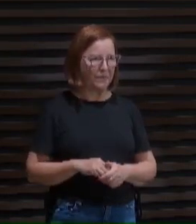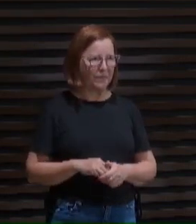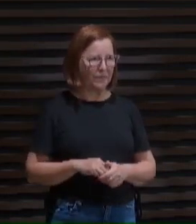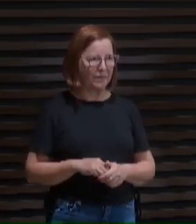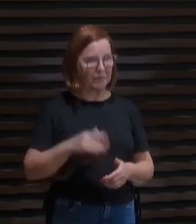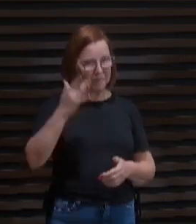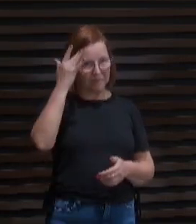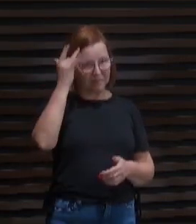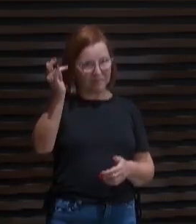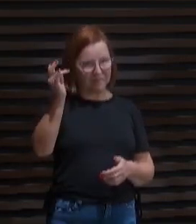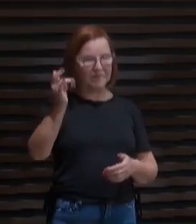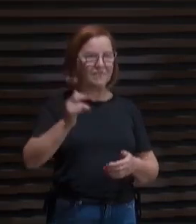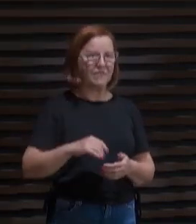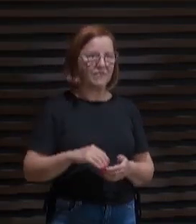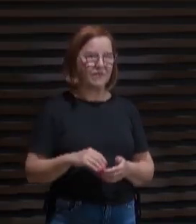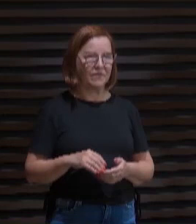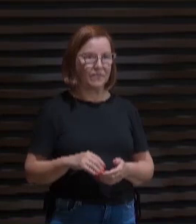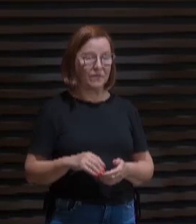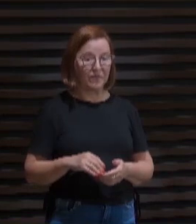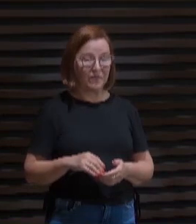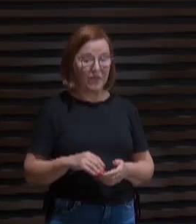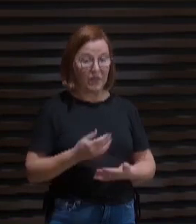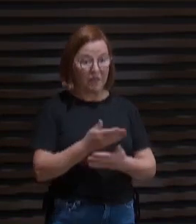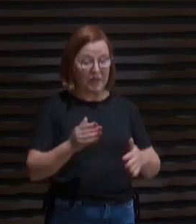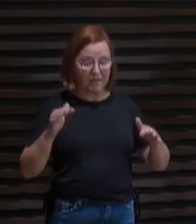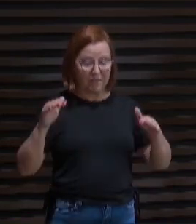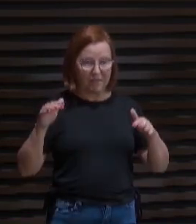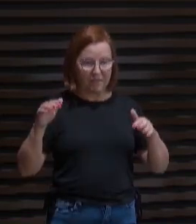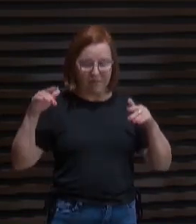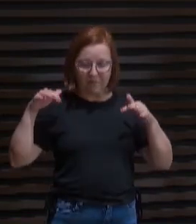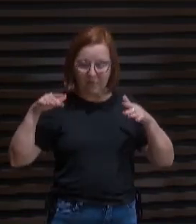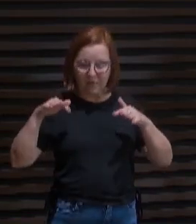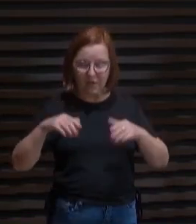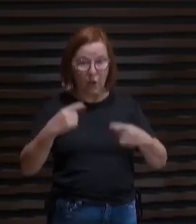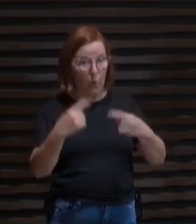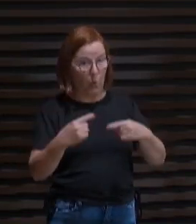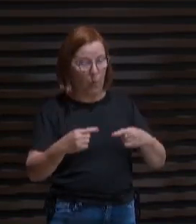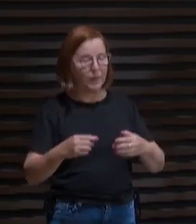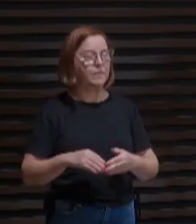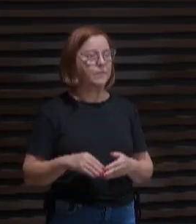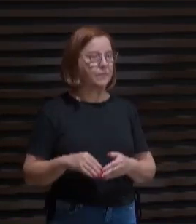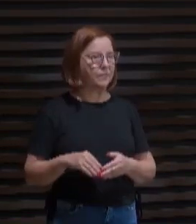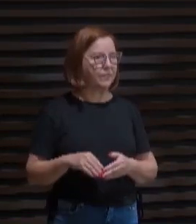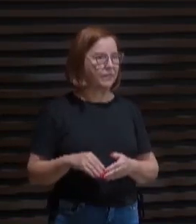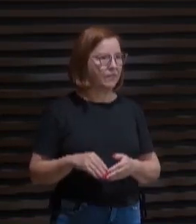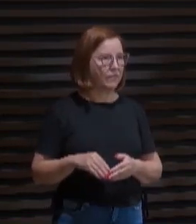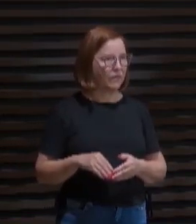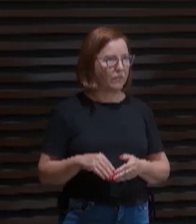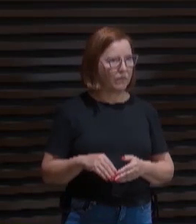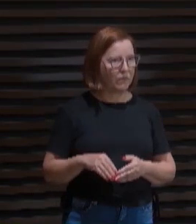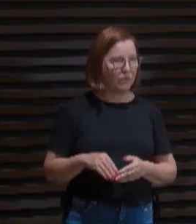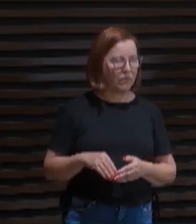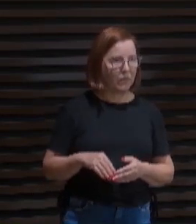Amanhã, descerei contra eles. Pera lá. Os caras estão vindo para me destruir. E Deus está